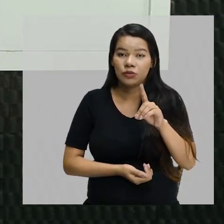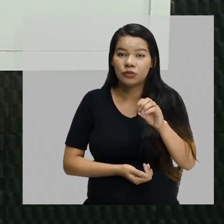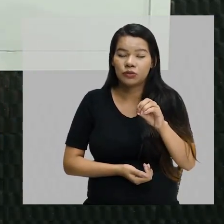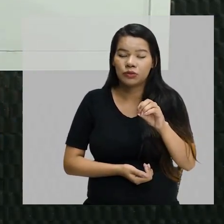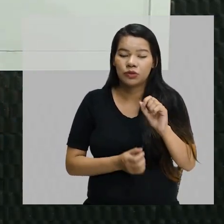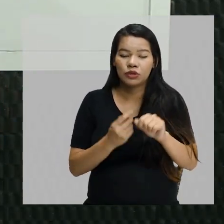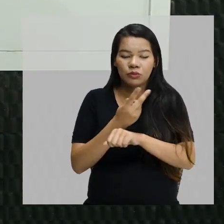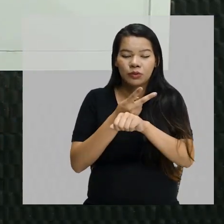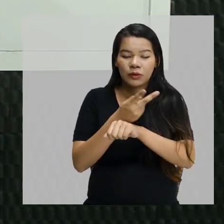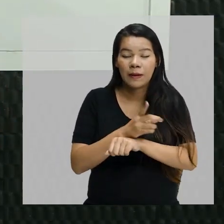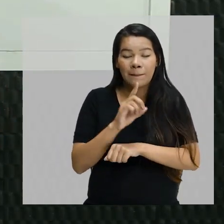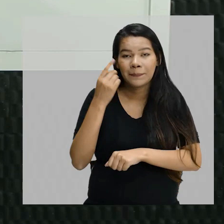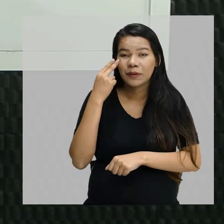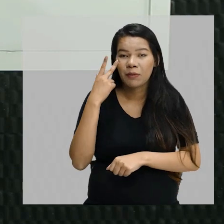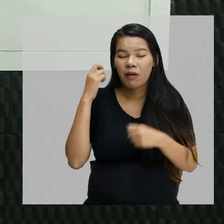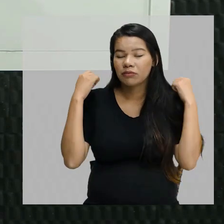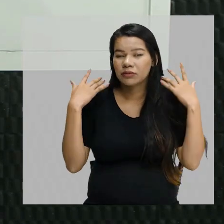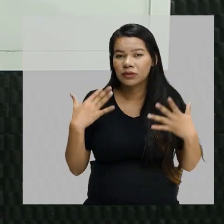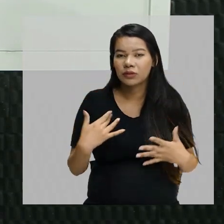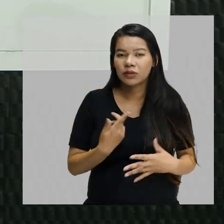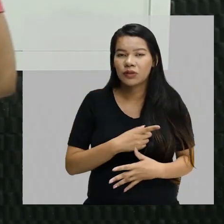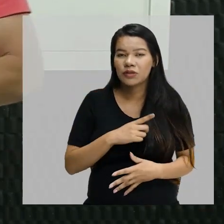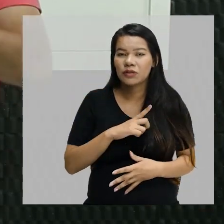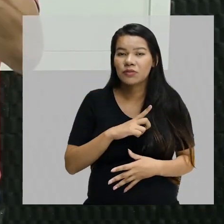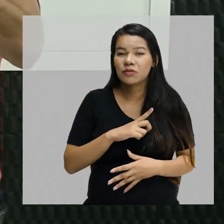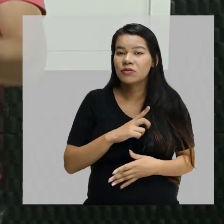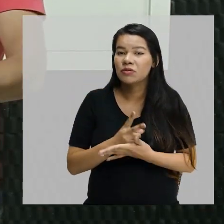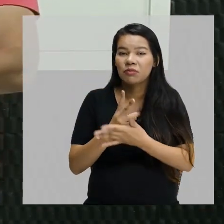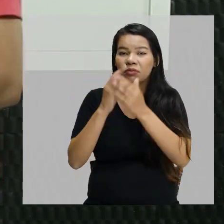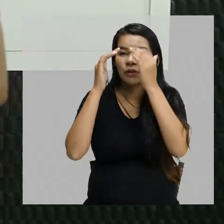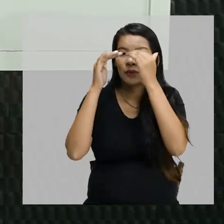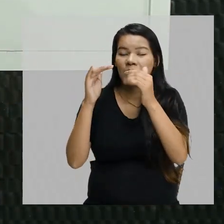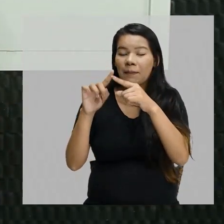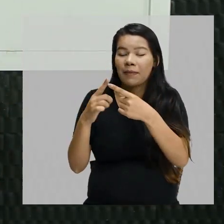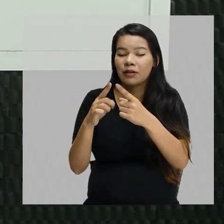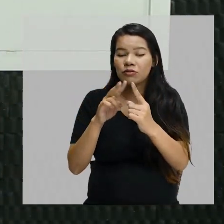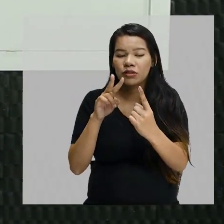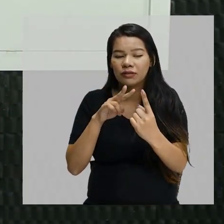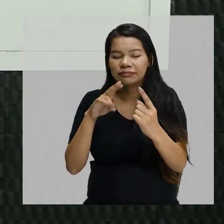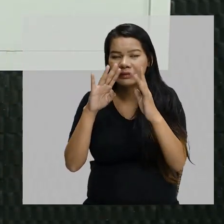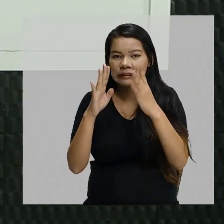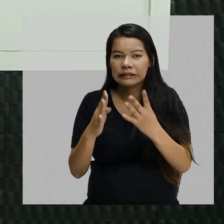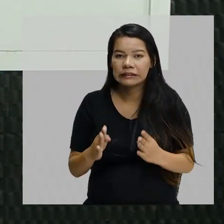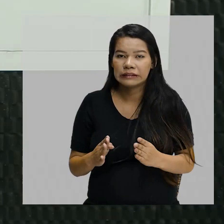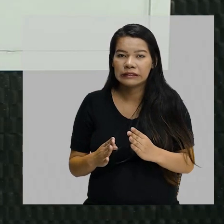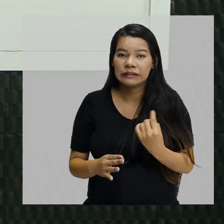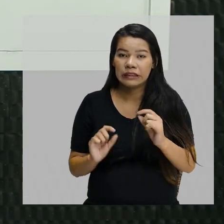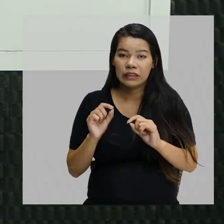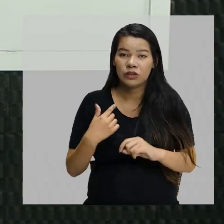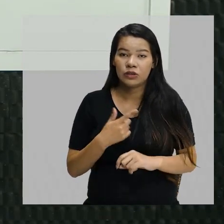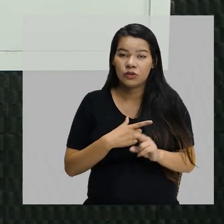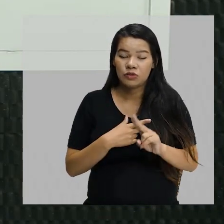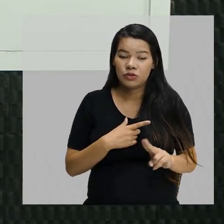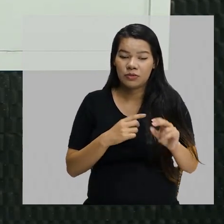um processo natural é um processo normal um processo que a gente tem sempre que obedecer agora este processo de observação esse processo que nós